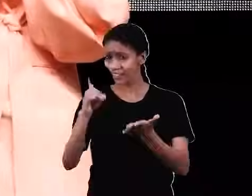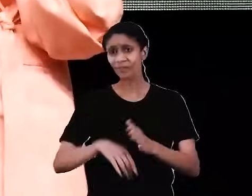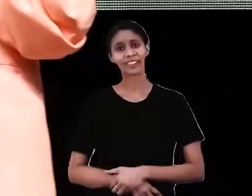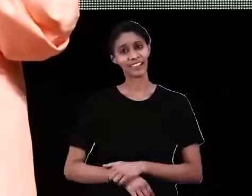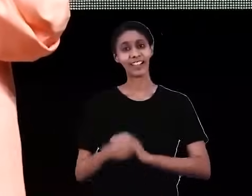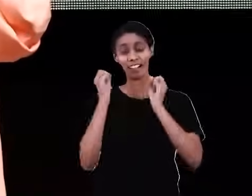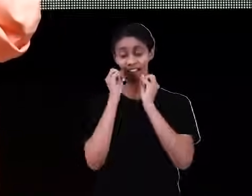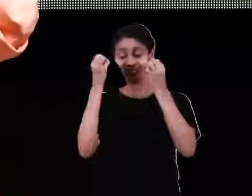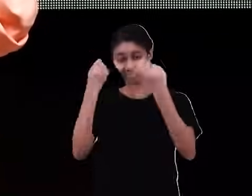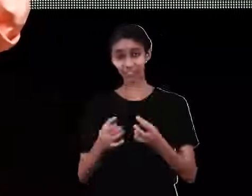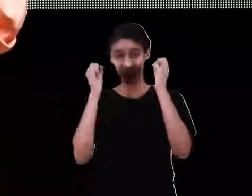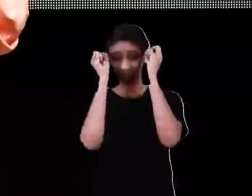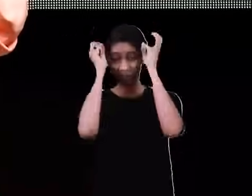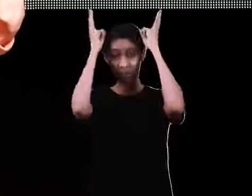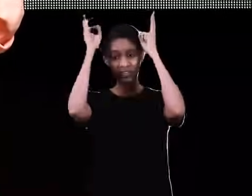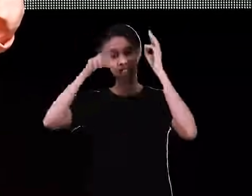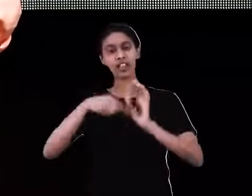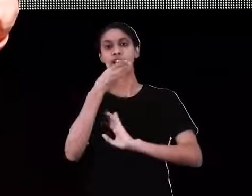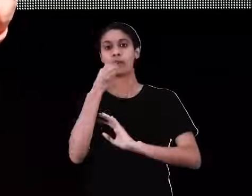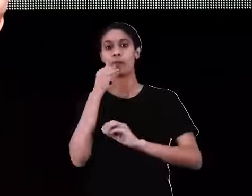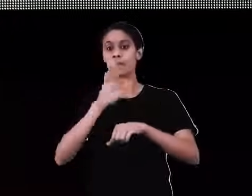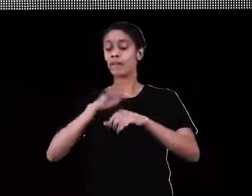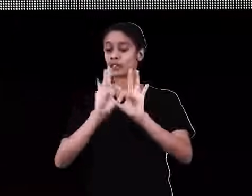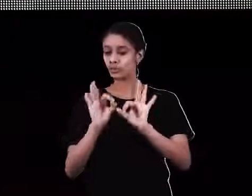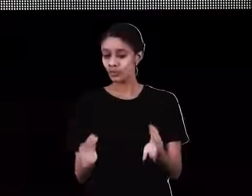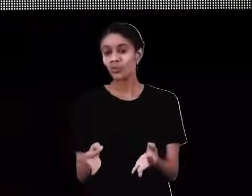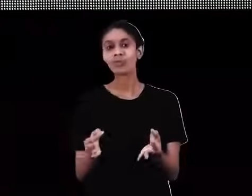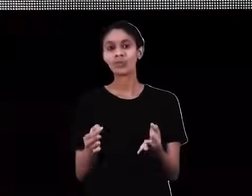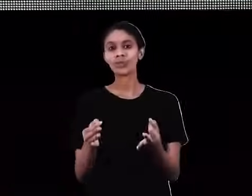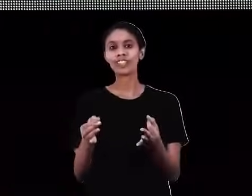era um dos homens mais humildes da face da terra. Quem foi que escreveu isso? Foi ele.